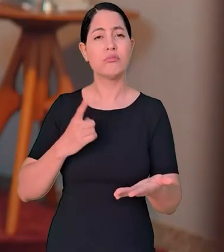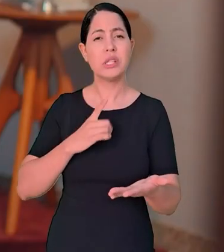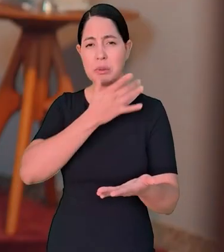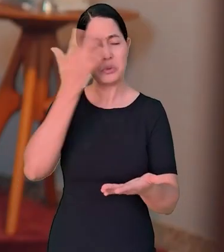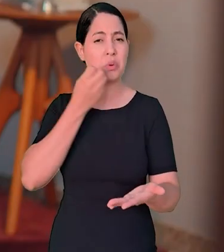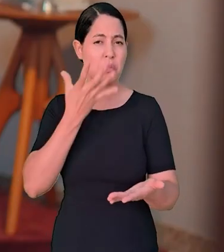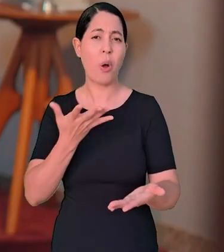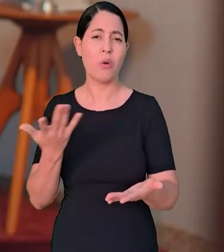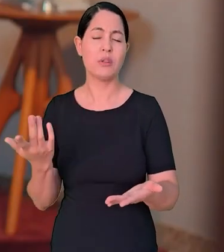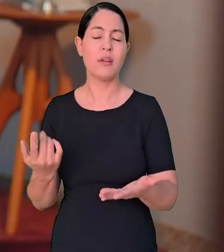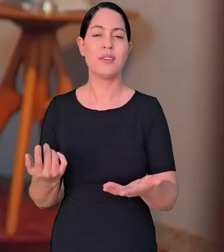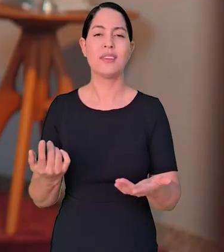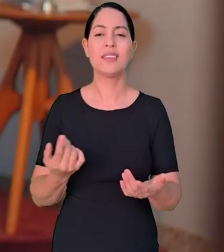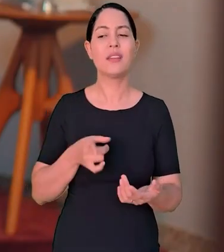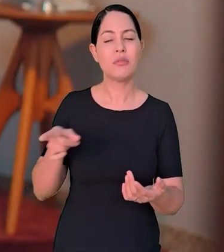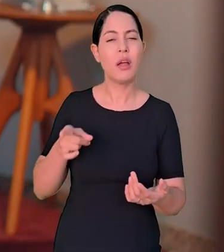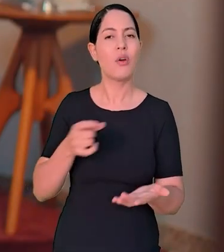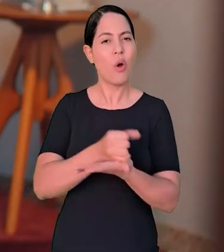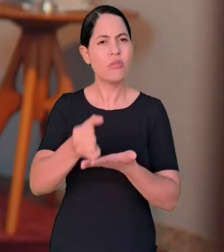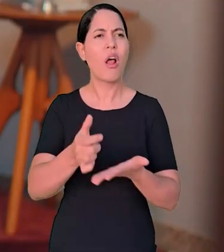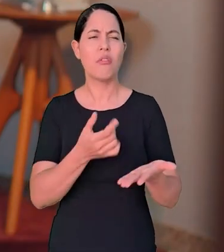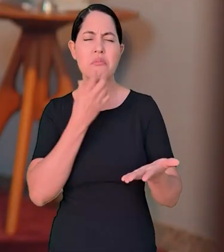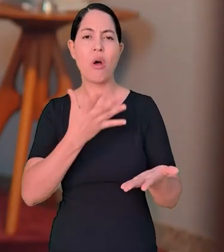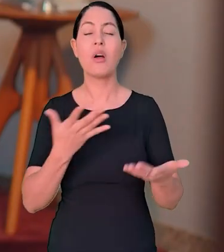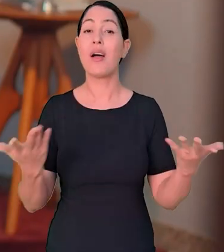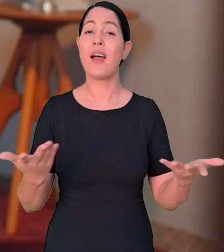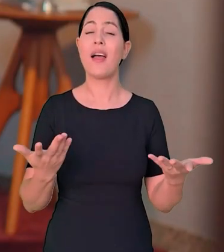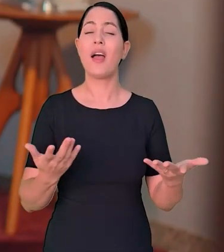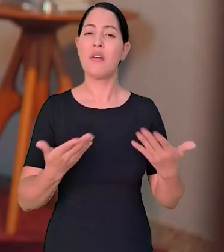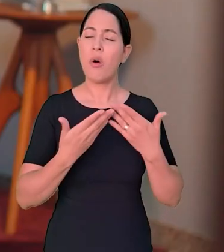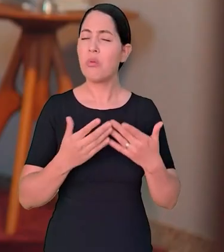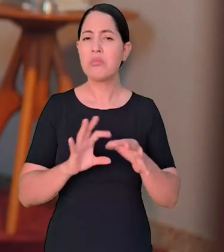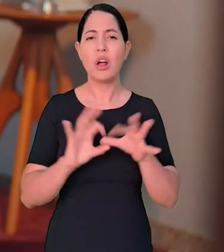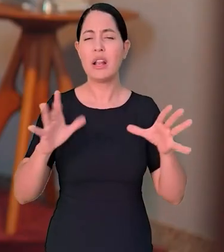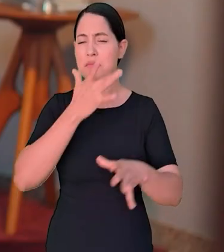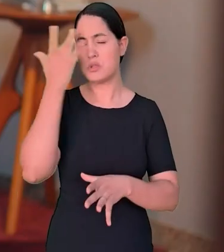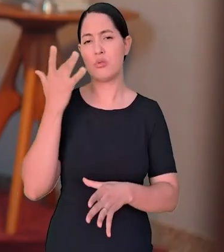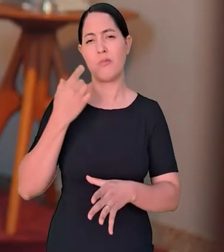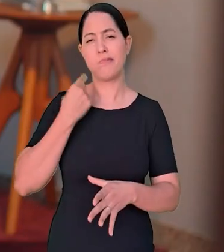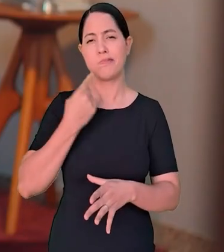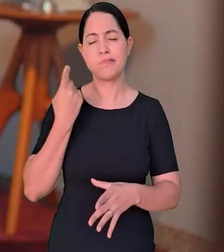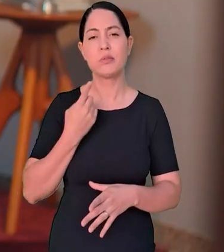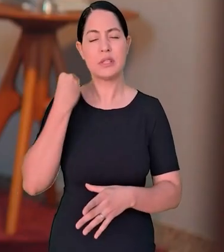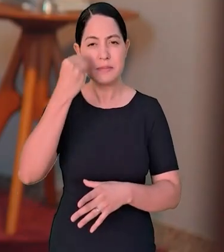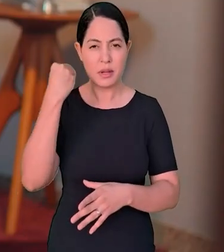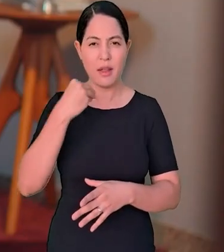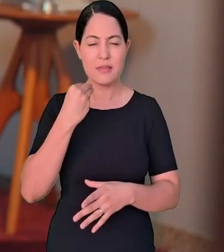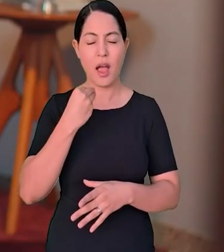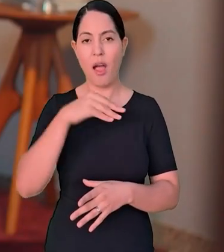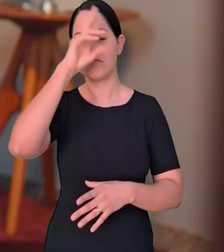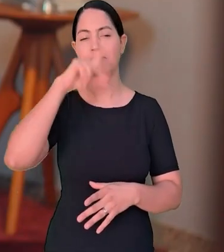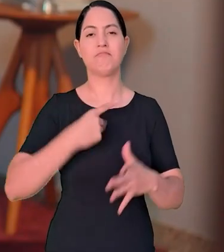clientes o residente que, ao aprender ali o dia a dia, possa ou queira ou opte por abrir o seu escritório. Então, isso cria muitas